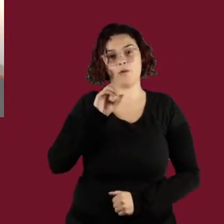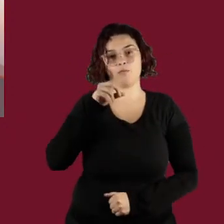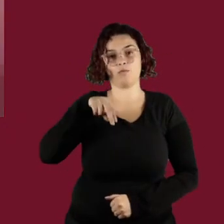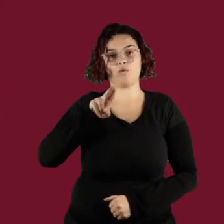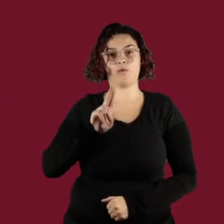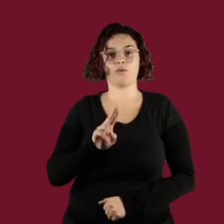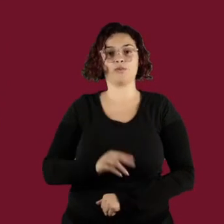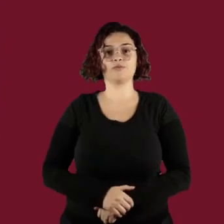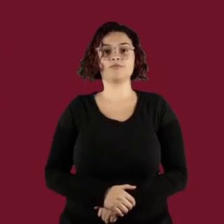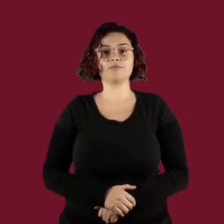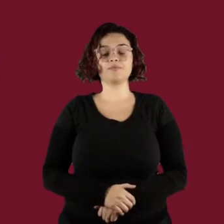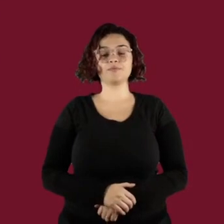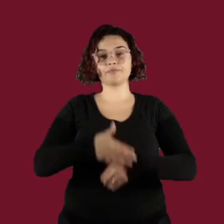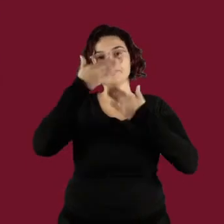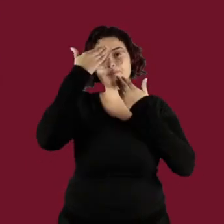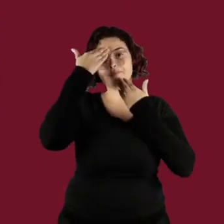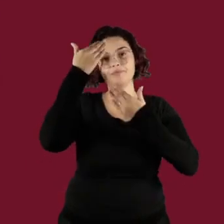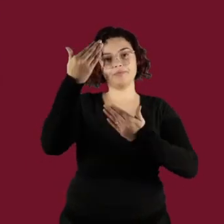Obrigado, Mônica.